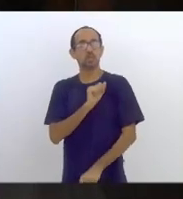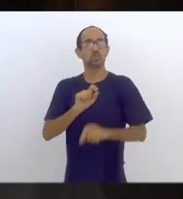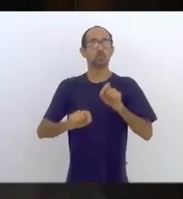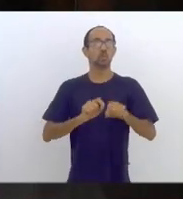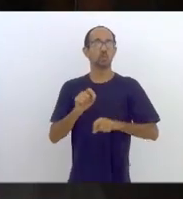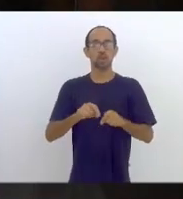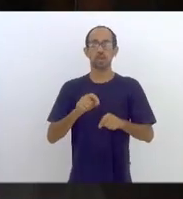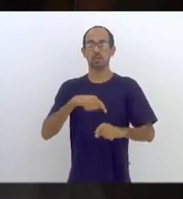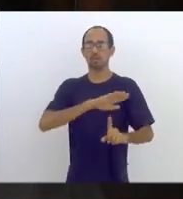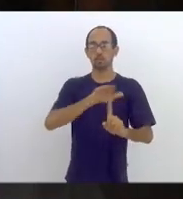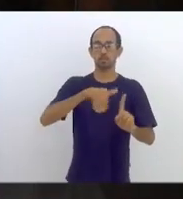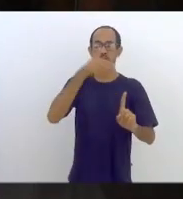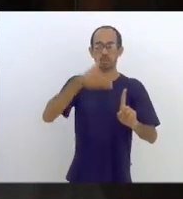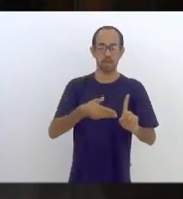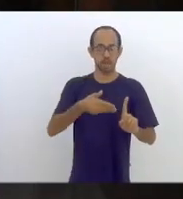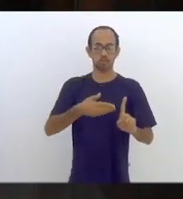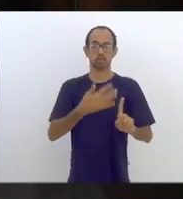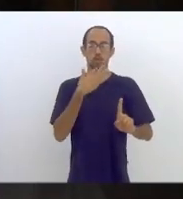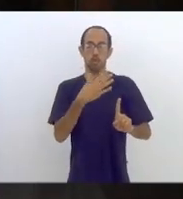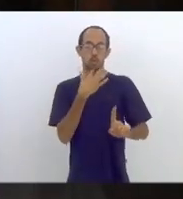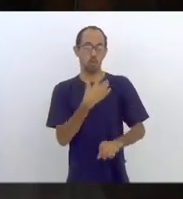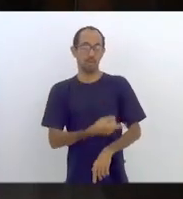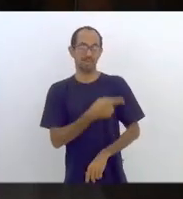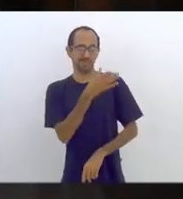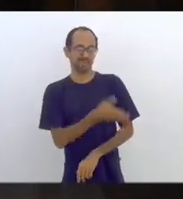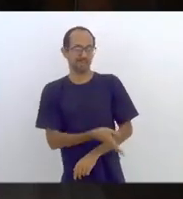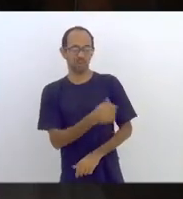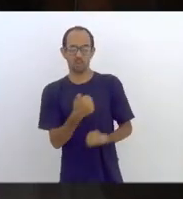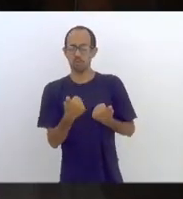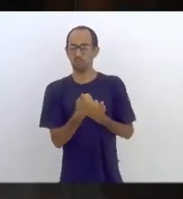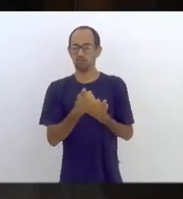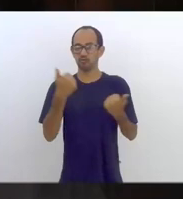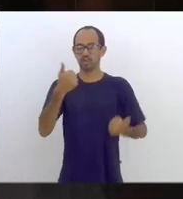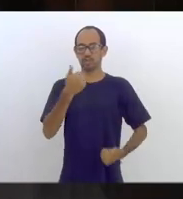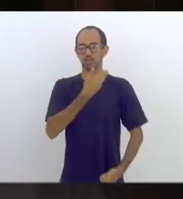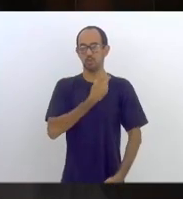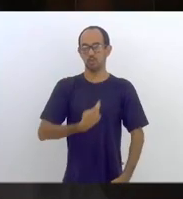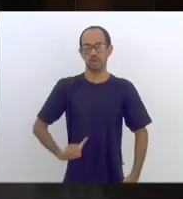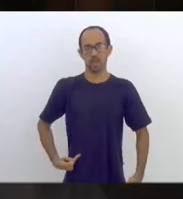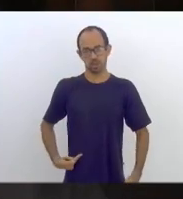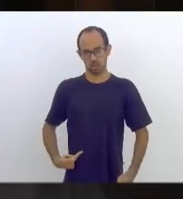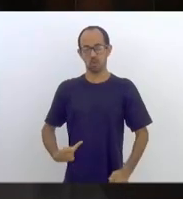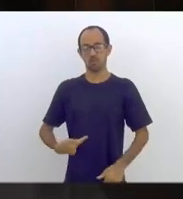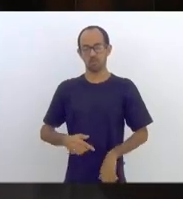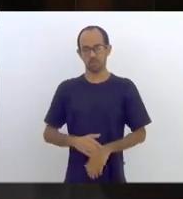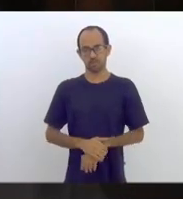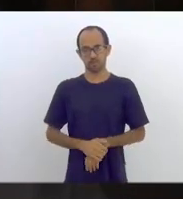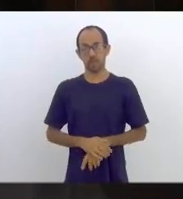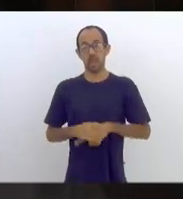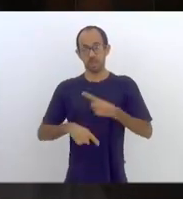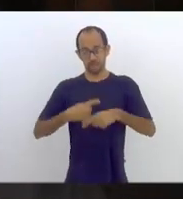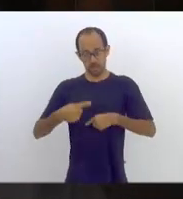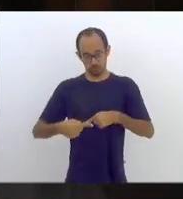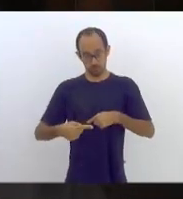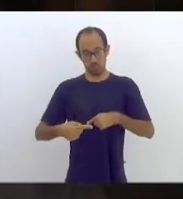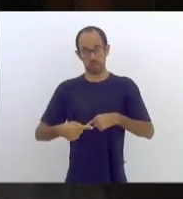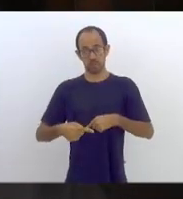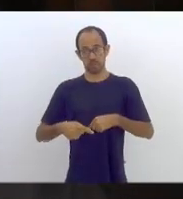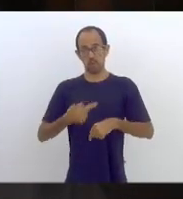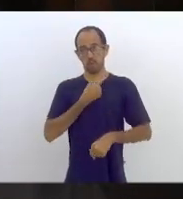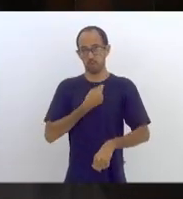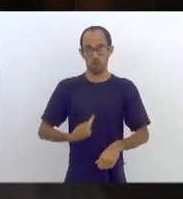teve o privilégio de conhecê-lo como o vice-governador e depois como